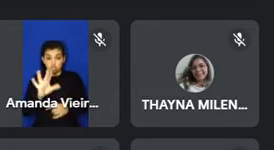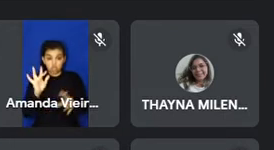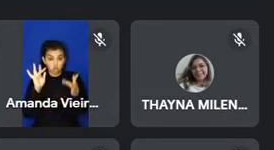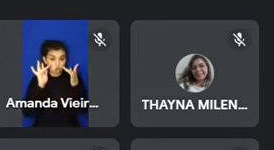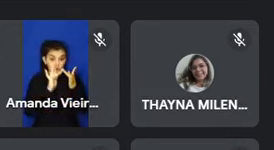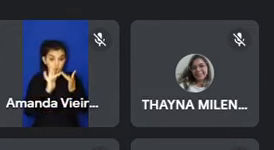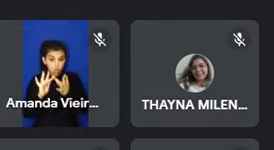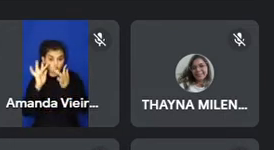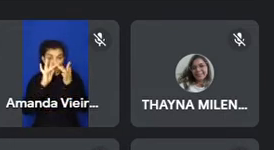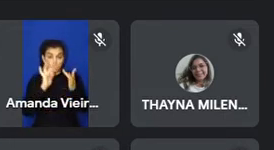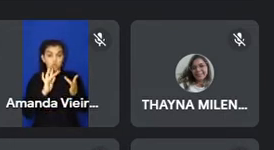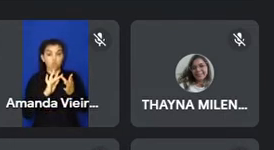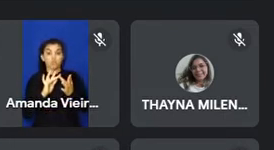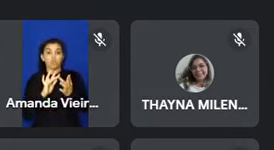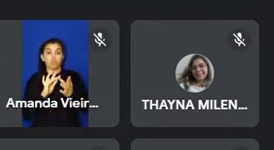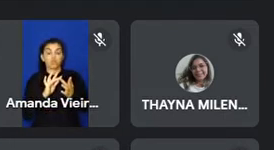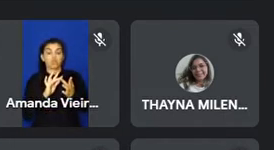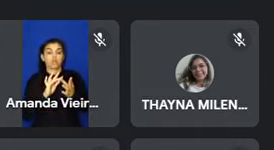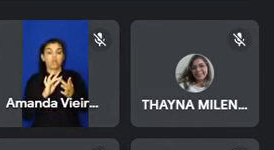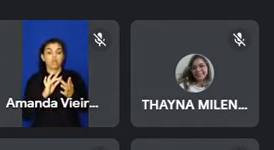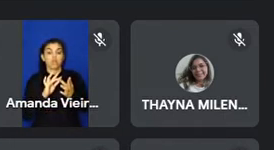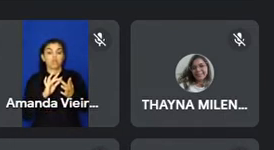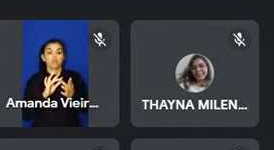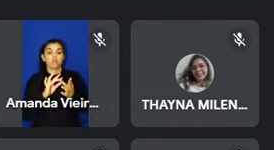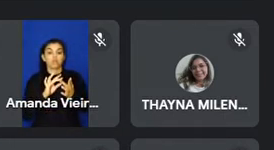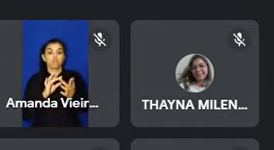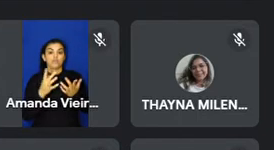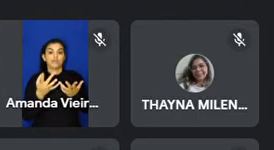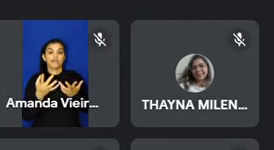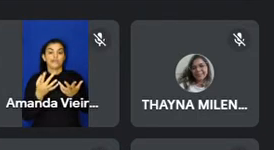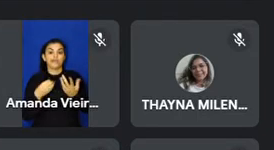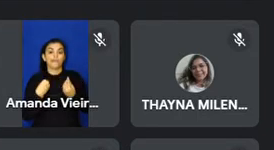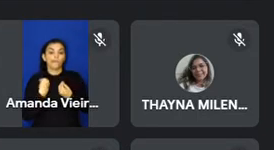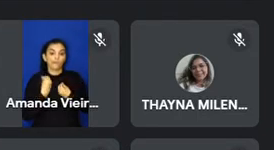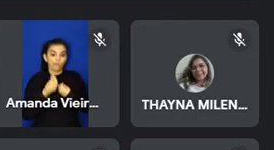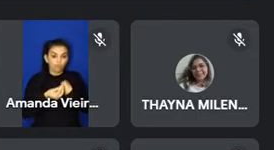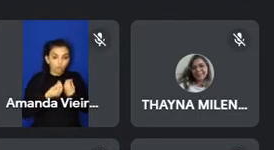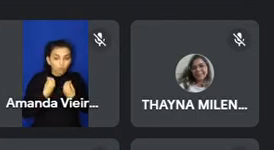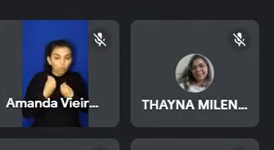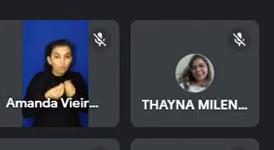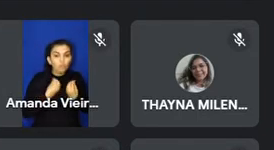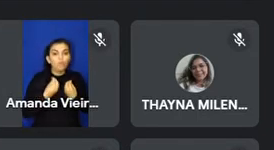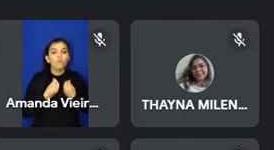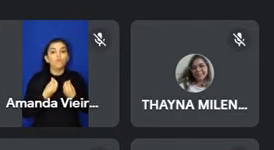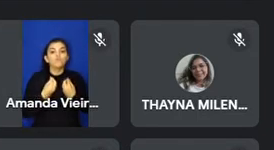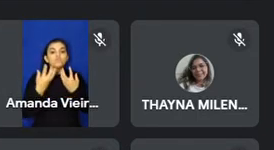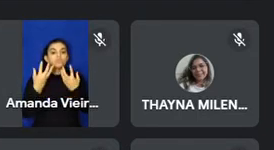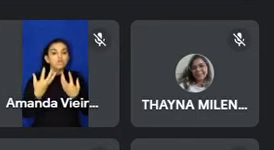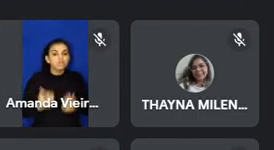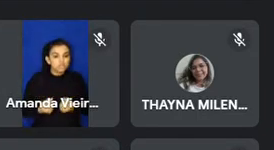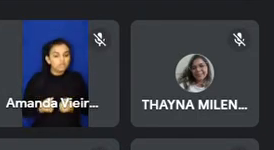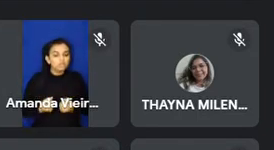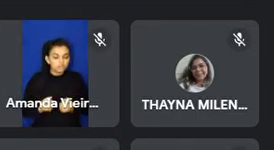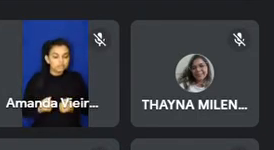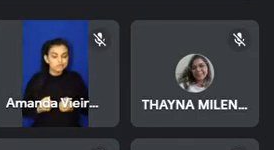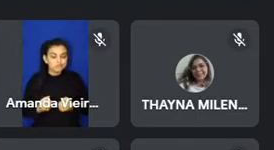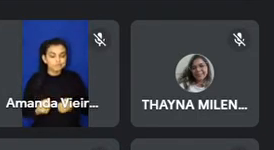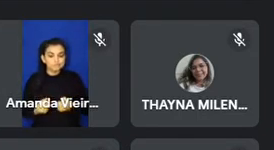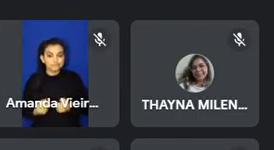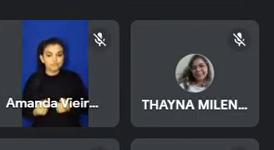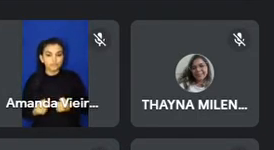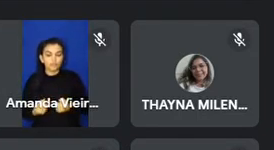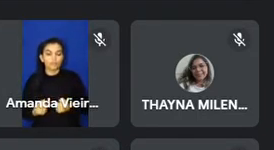sangue do feto, né? Que o feto ele recebe o sangue da mãe constantemente para receber os nutrientes, os